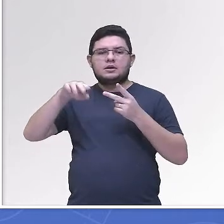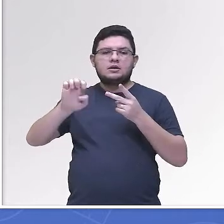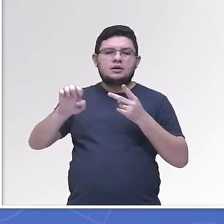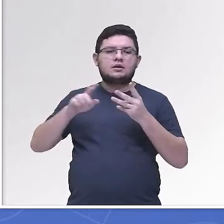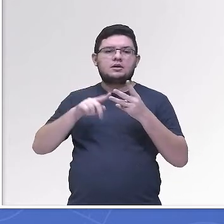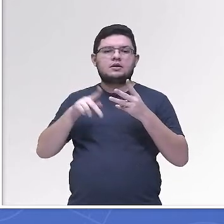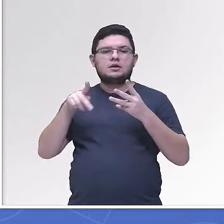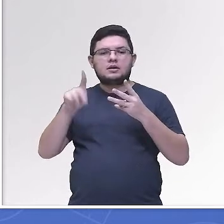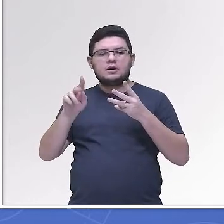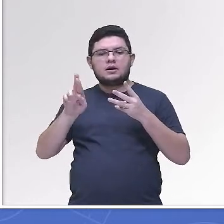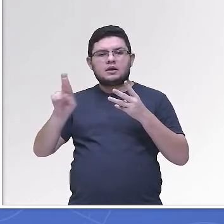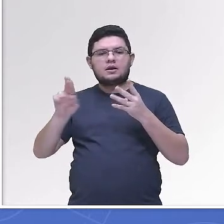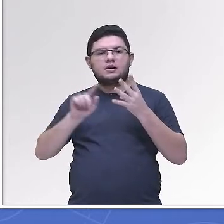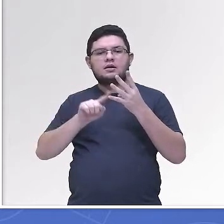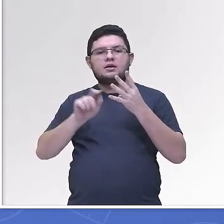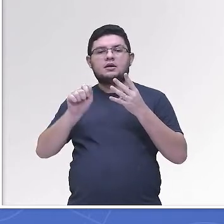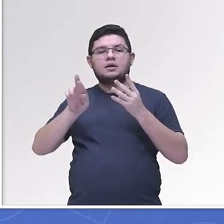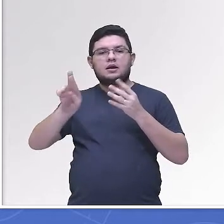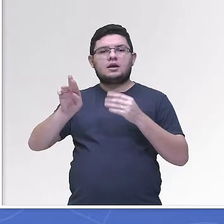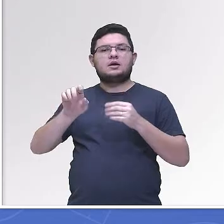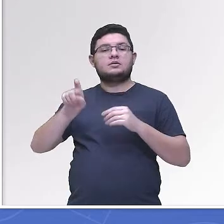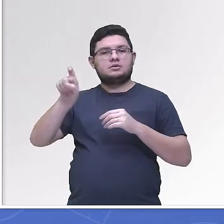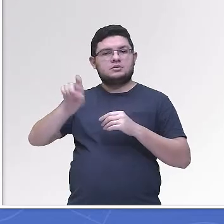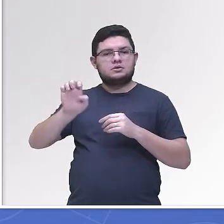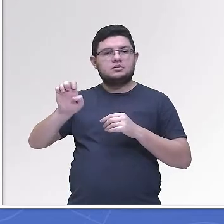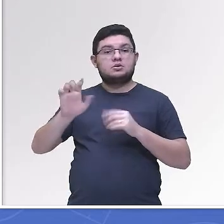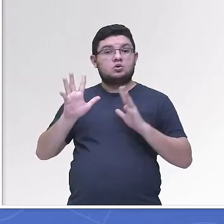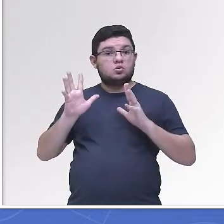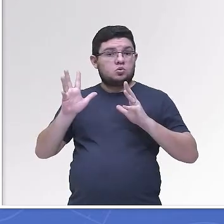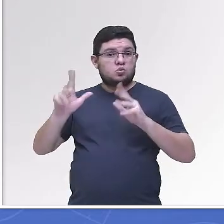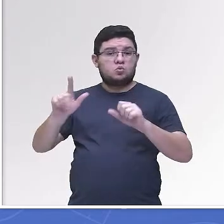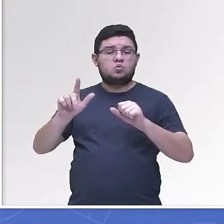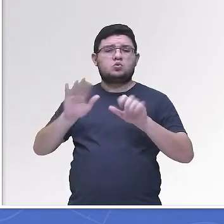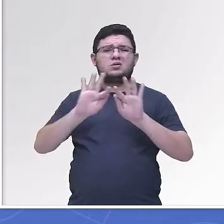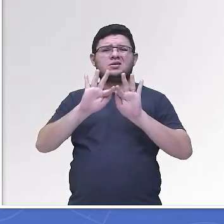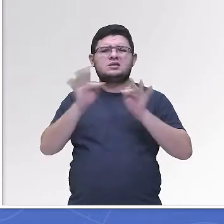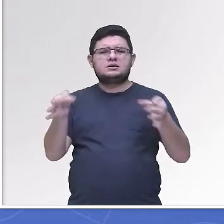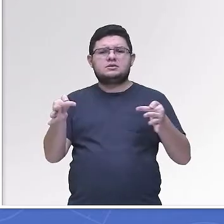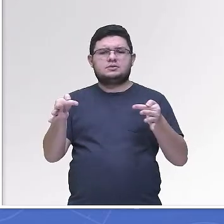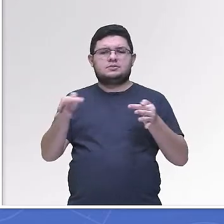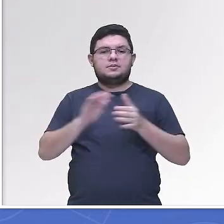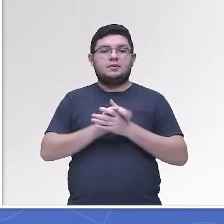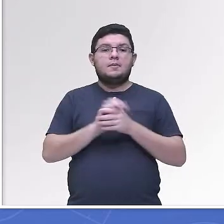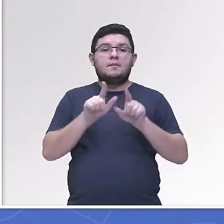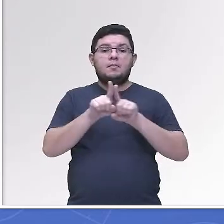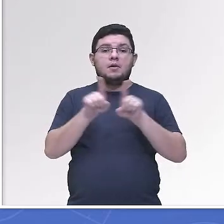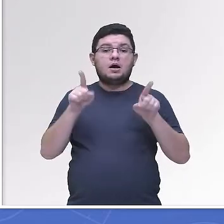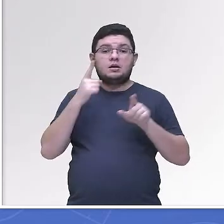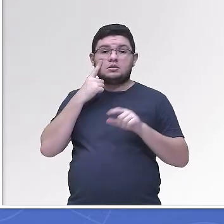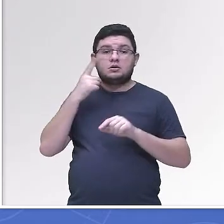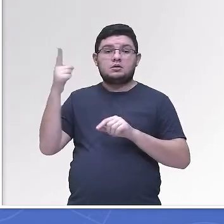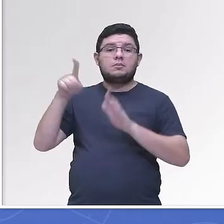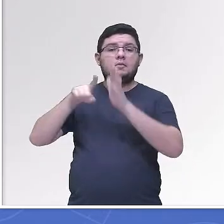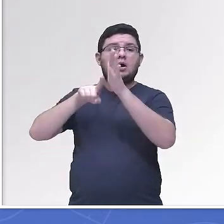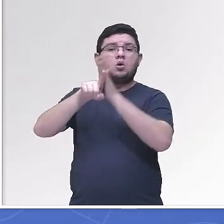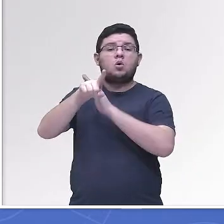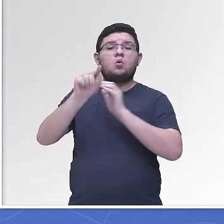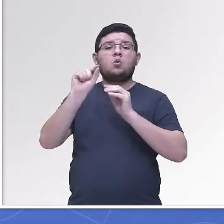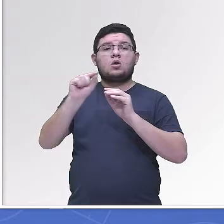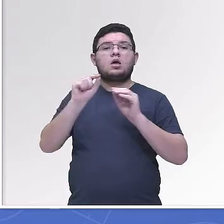argônio, xenônio, substância pura simples. Mas na questão ele quer as